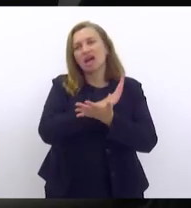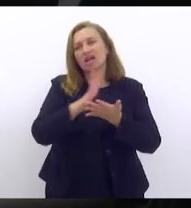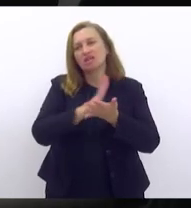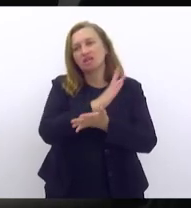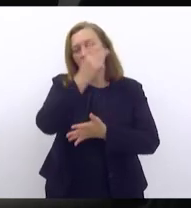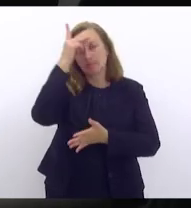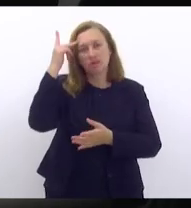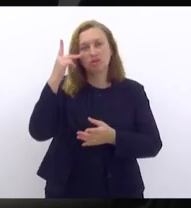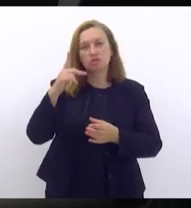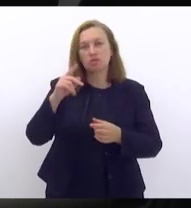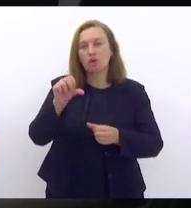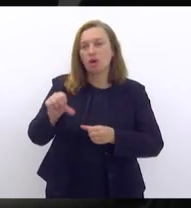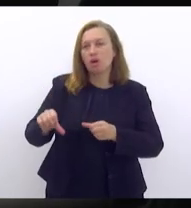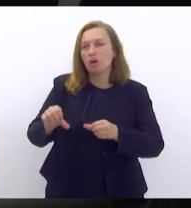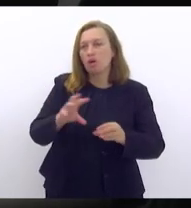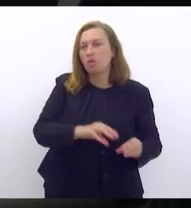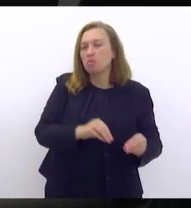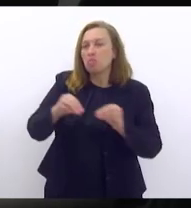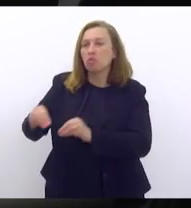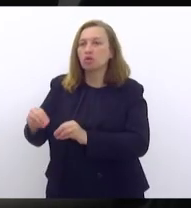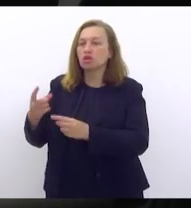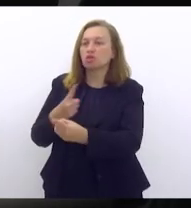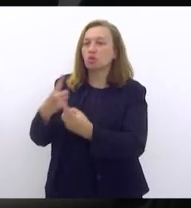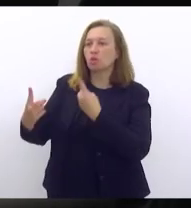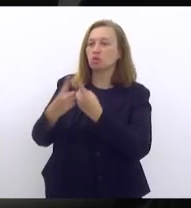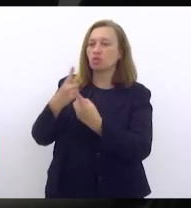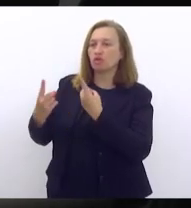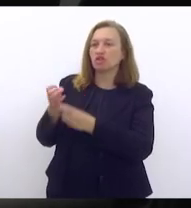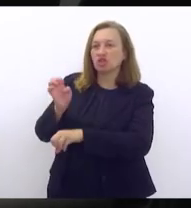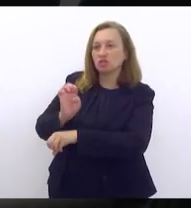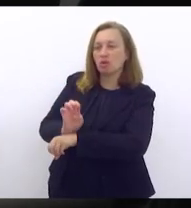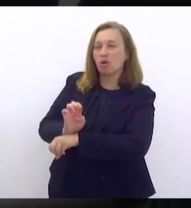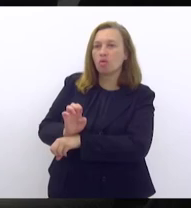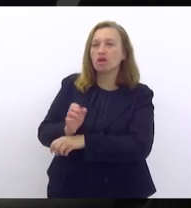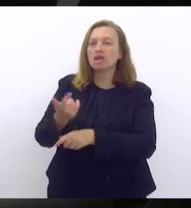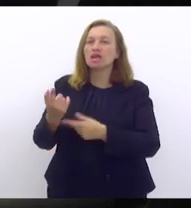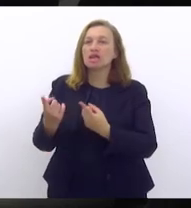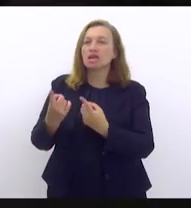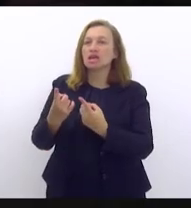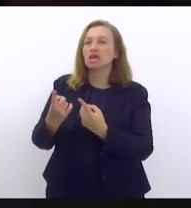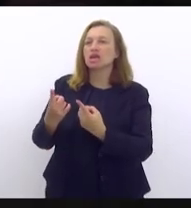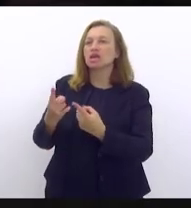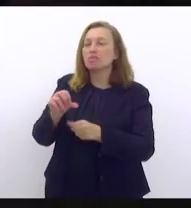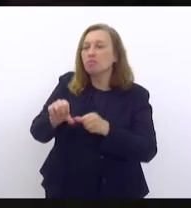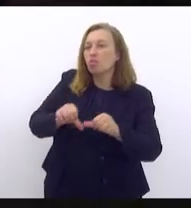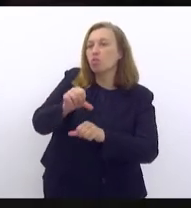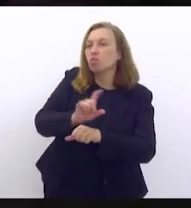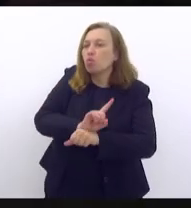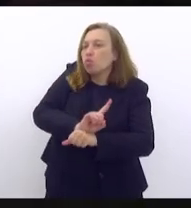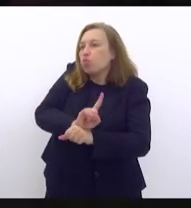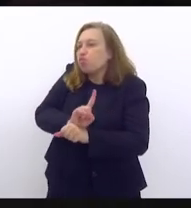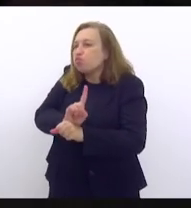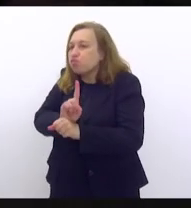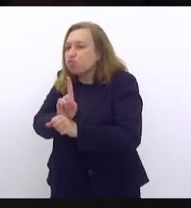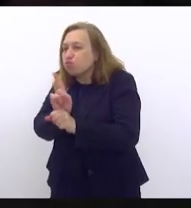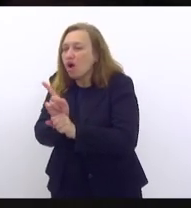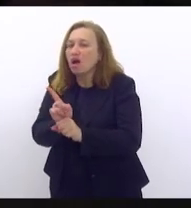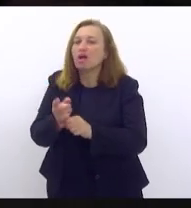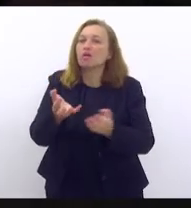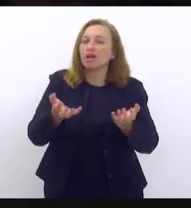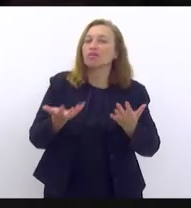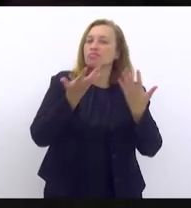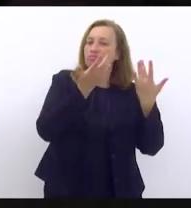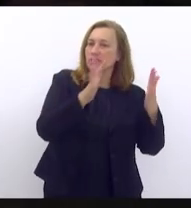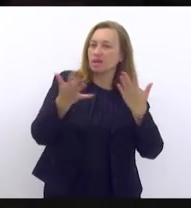de rodovias estaduais e muda a questão da velocidade. Então, eu quero parabenizar o